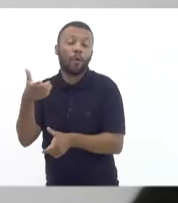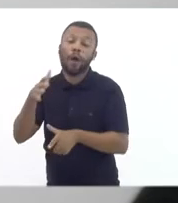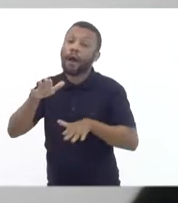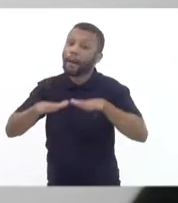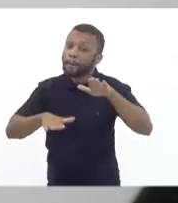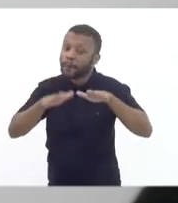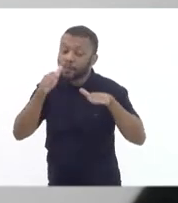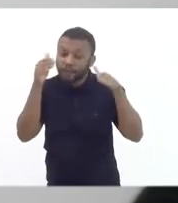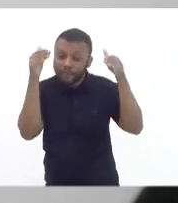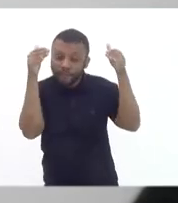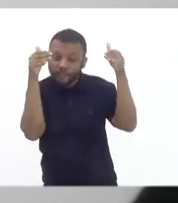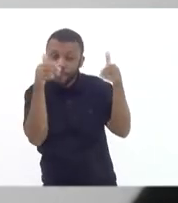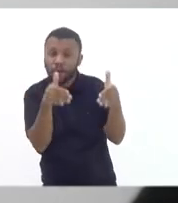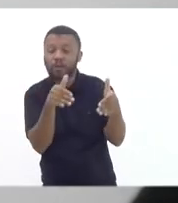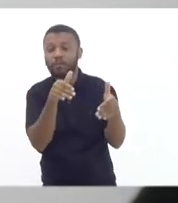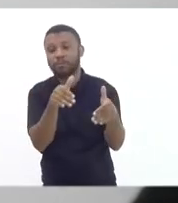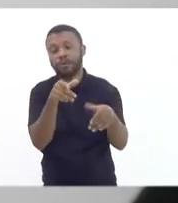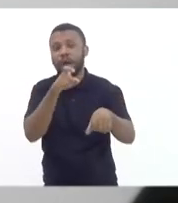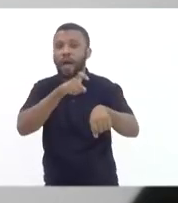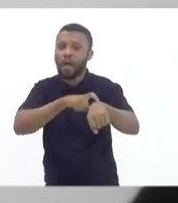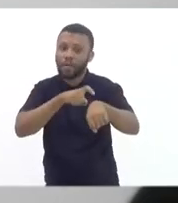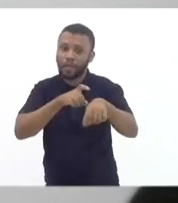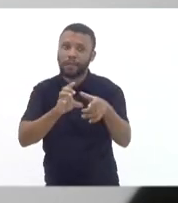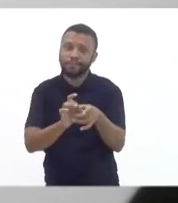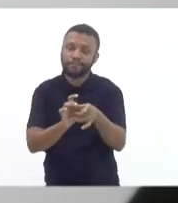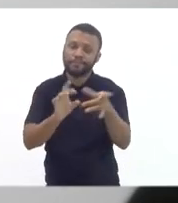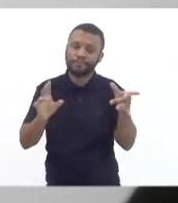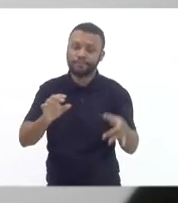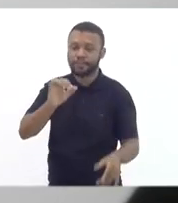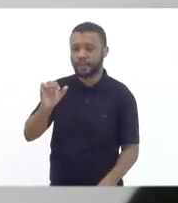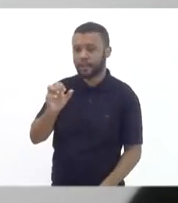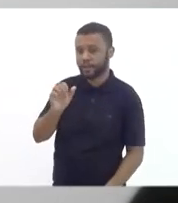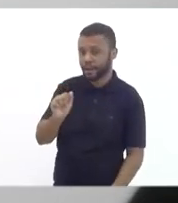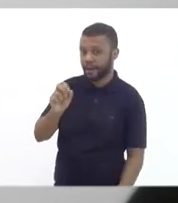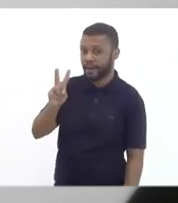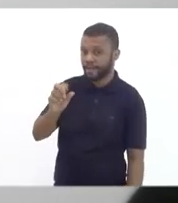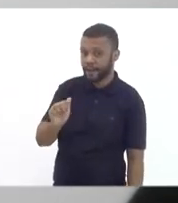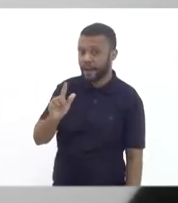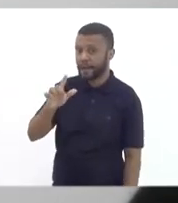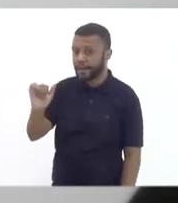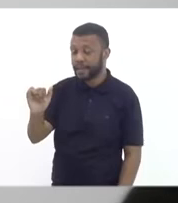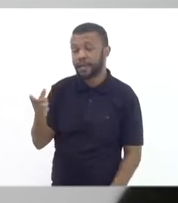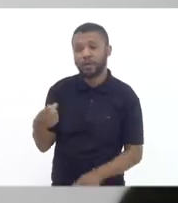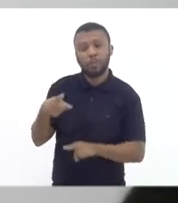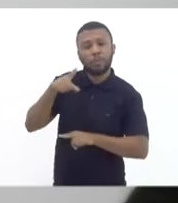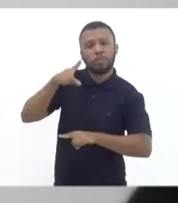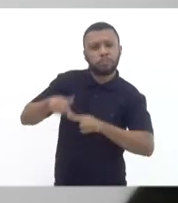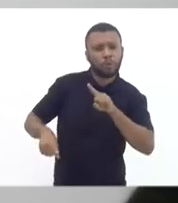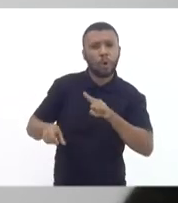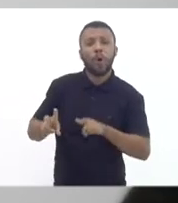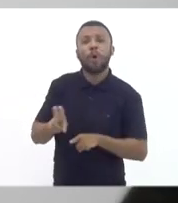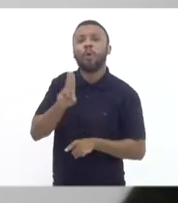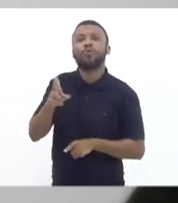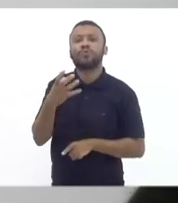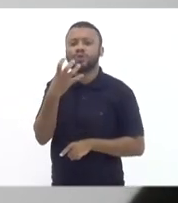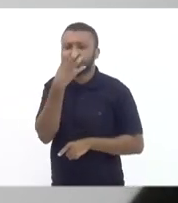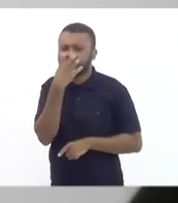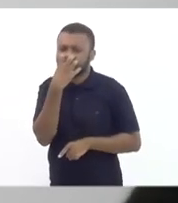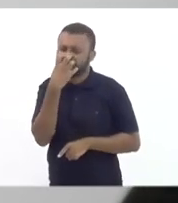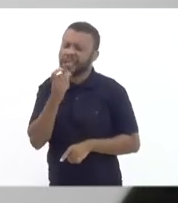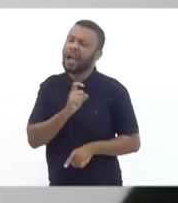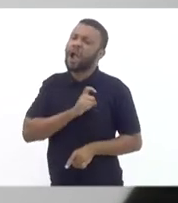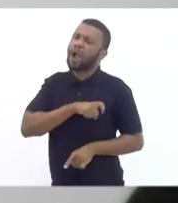na questão da atualmente permitida caça do javali, que não sejam permitidos o uso de cães, que é extremamente